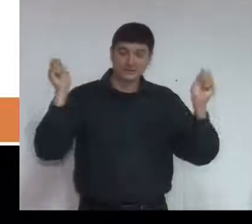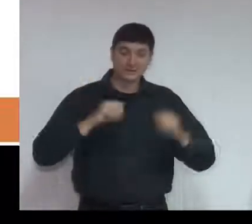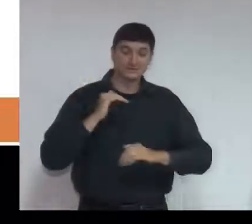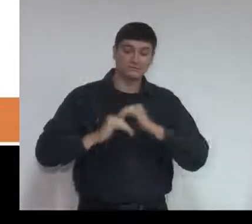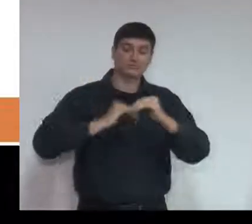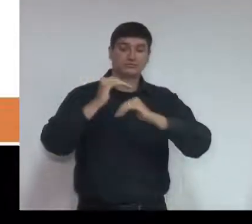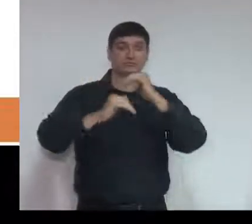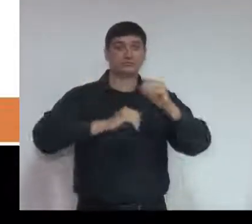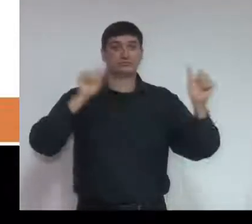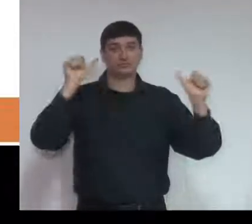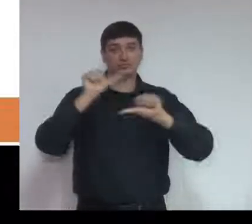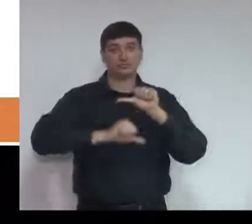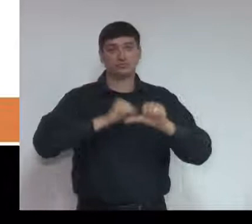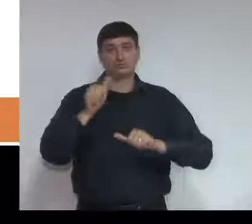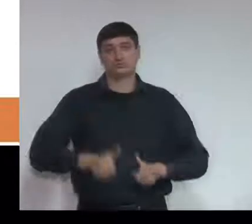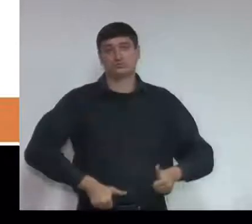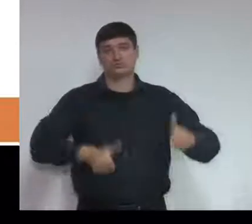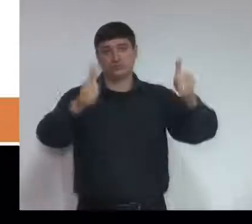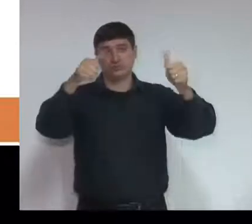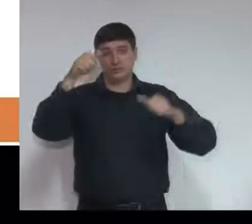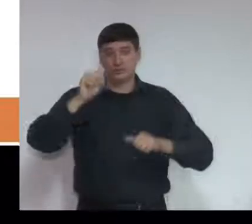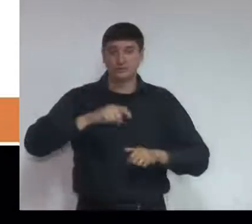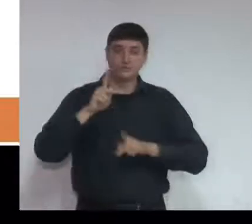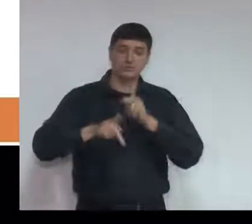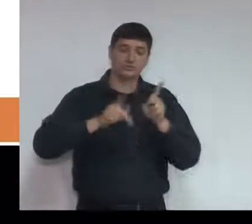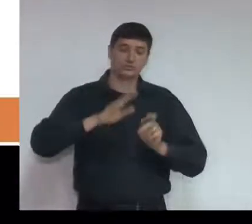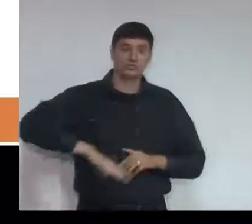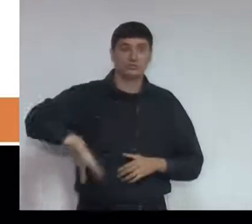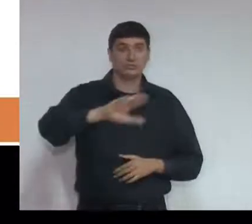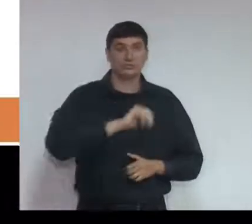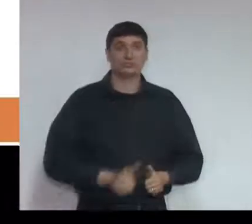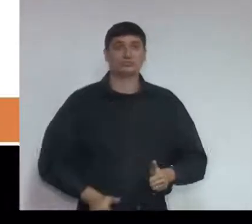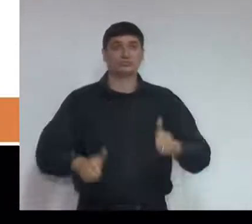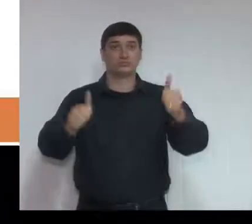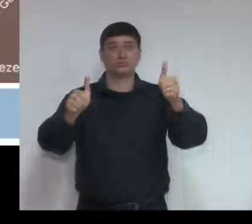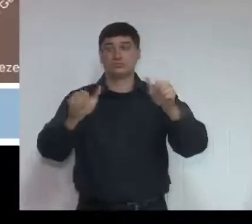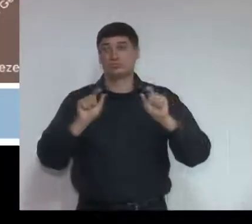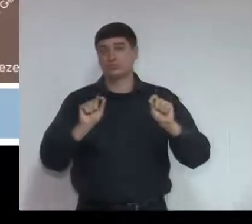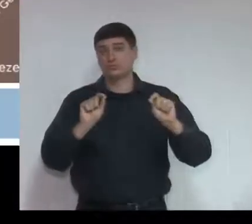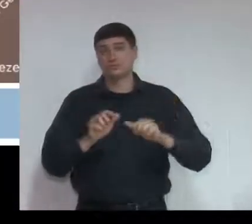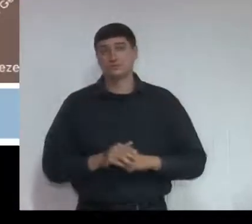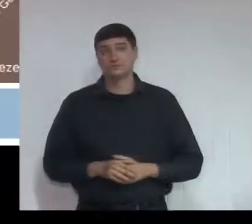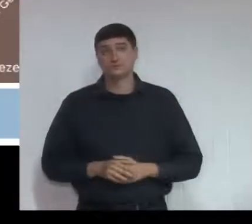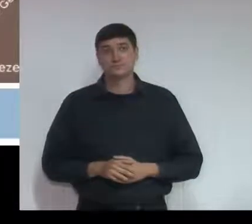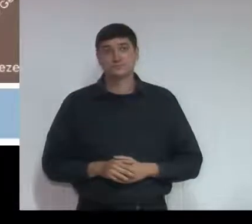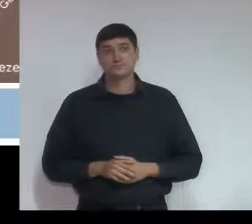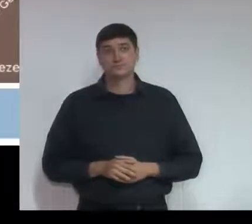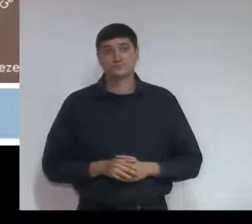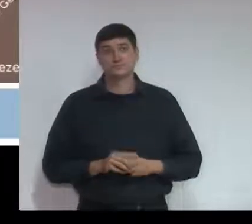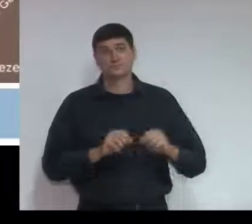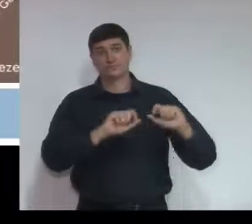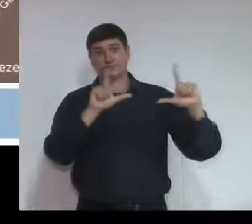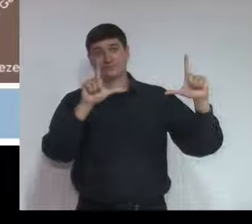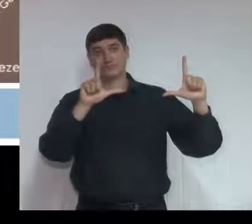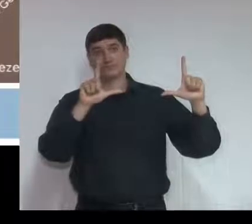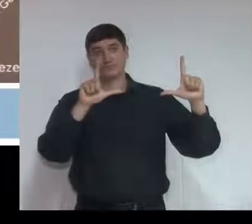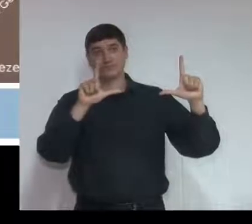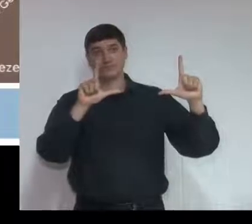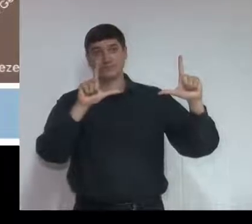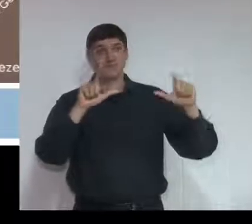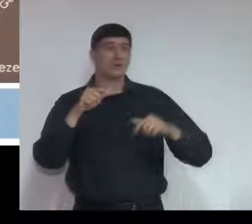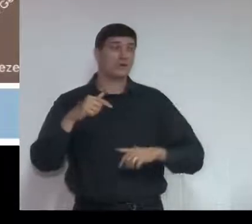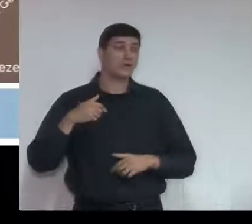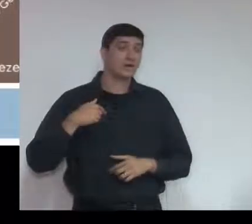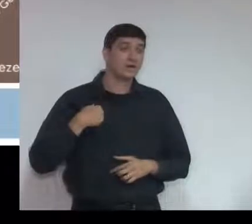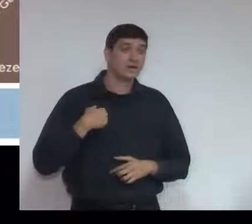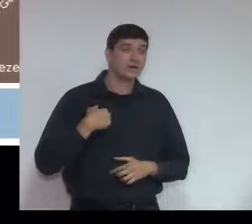um outro rumo, que é um rumo que traga benefícios para a população. Vamos tentar entender. Pode colocar o outro gráfico. Quem está na tribuna, eu peço desculpa porque